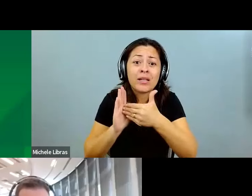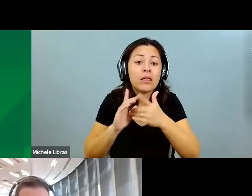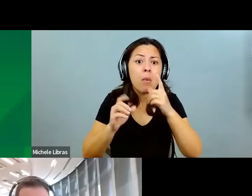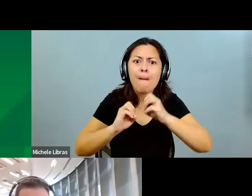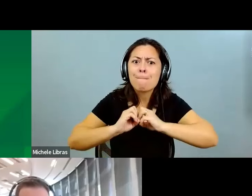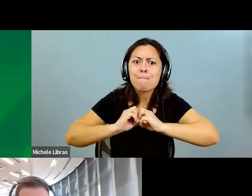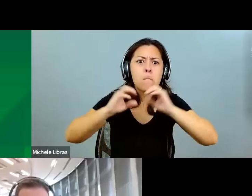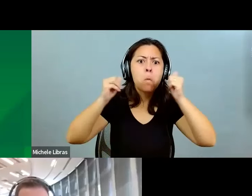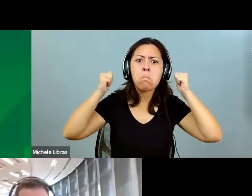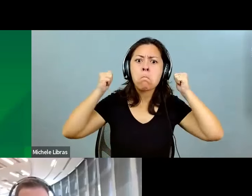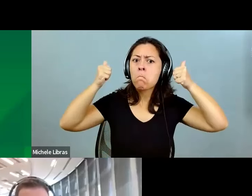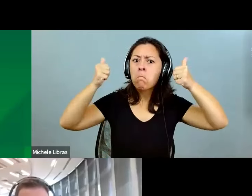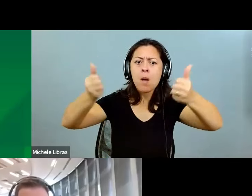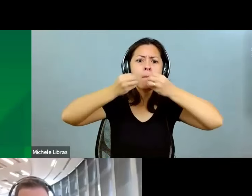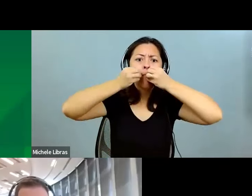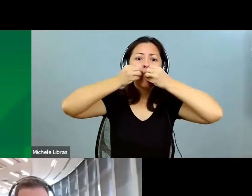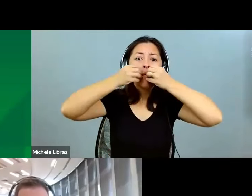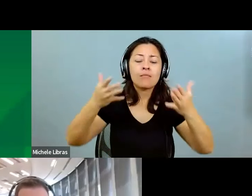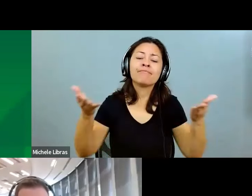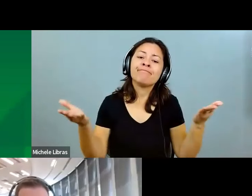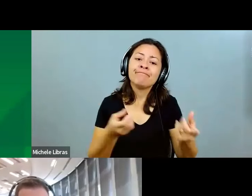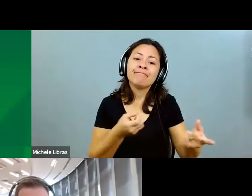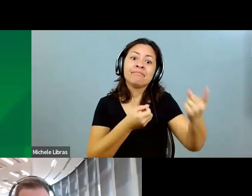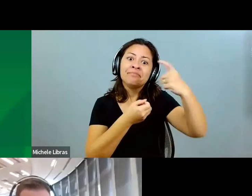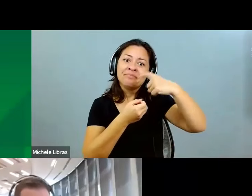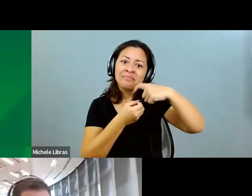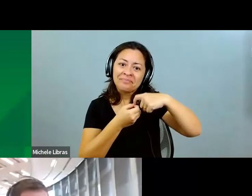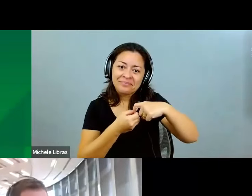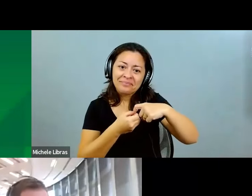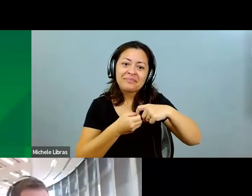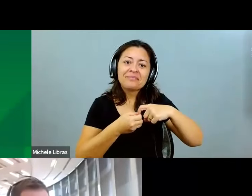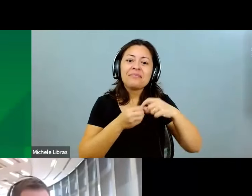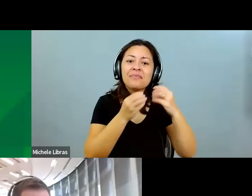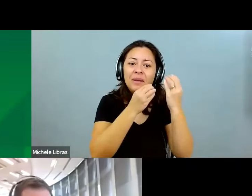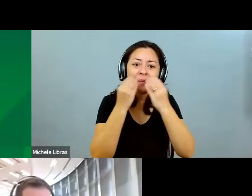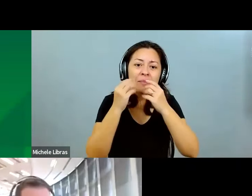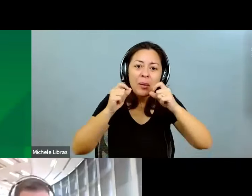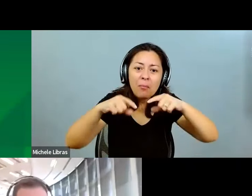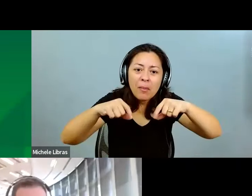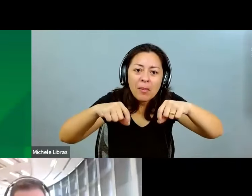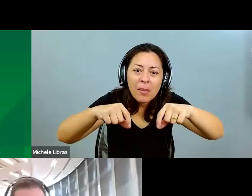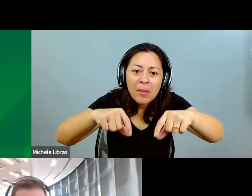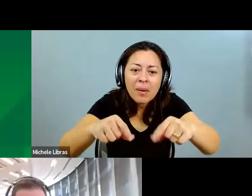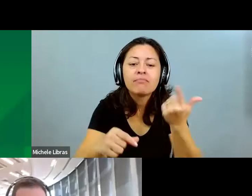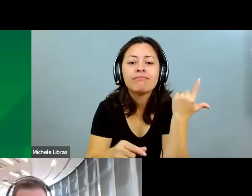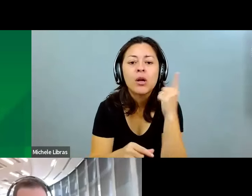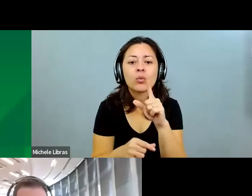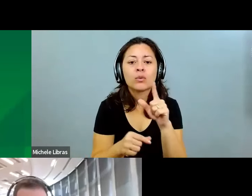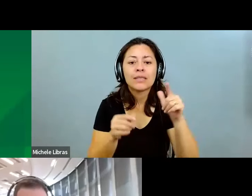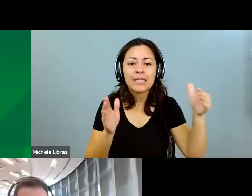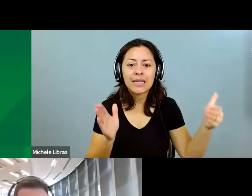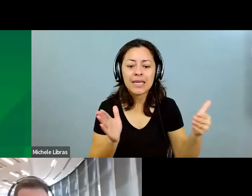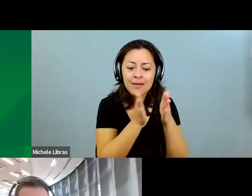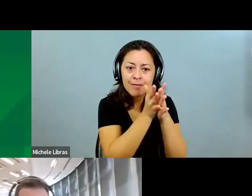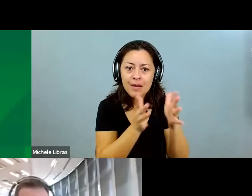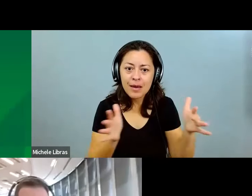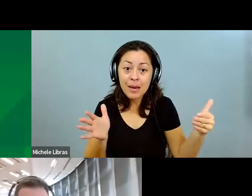margens muito boas e agora estamos voltando naquela condição de plantar milho para gerar margem de contribuição e não para gerar